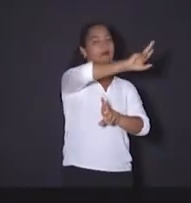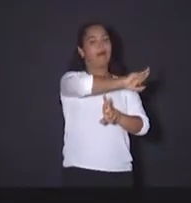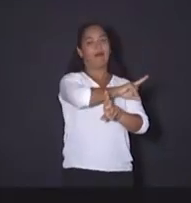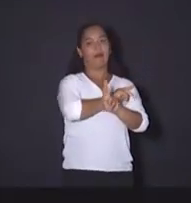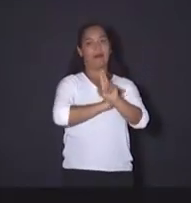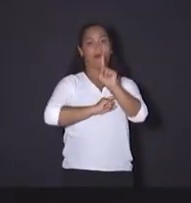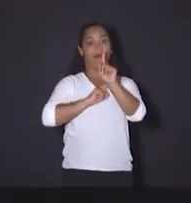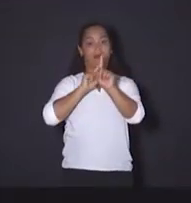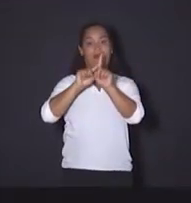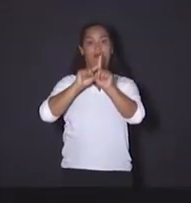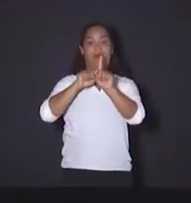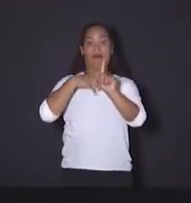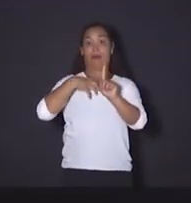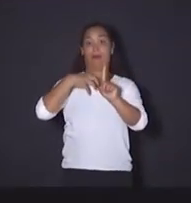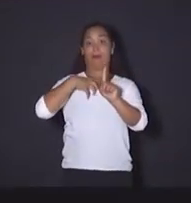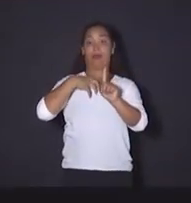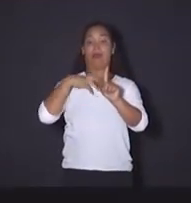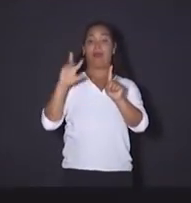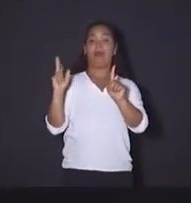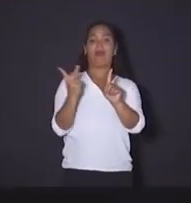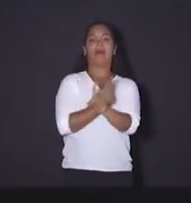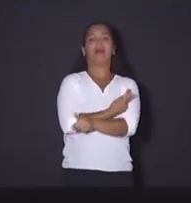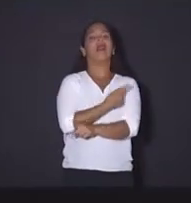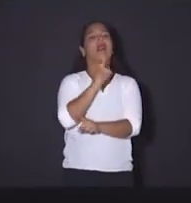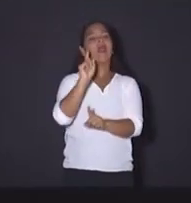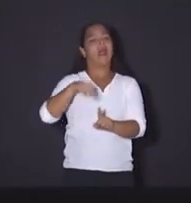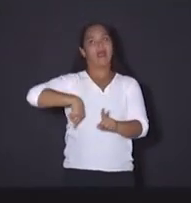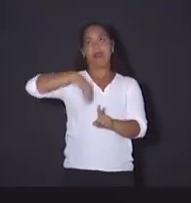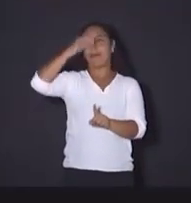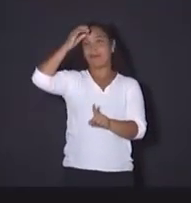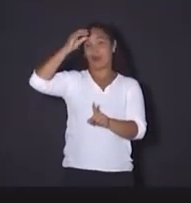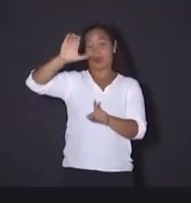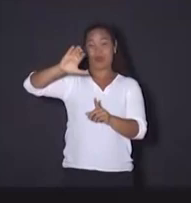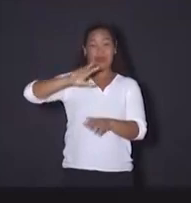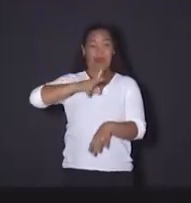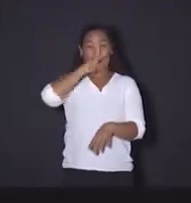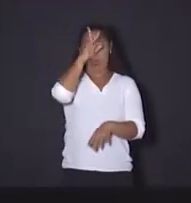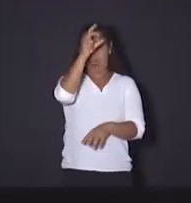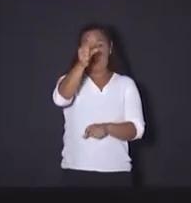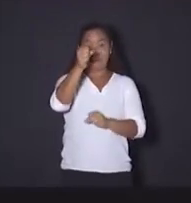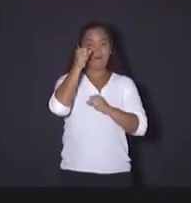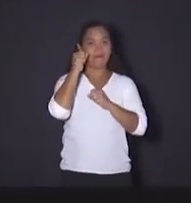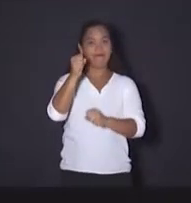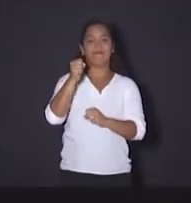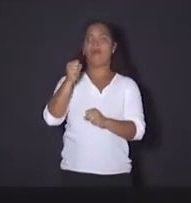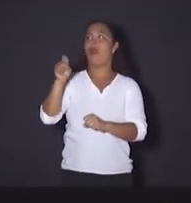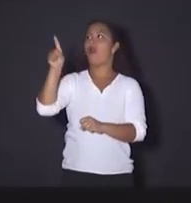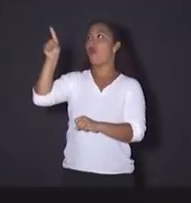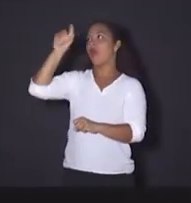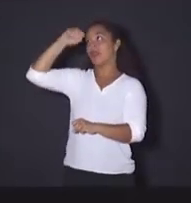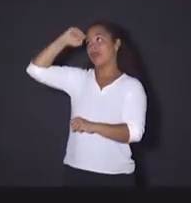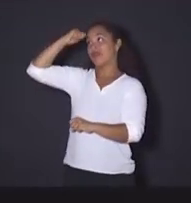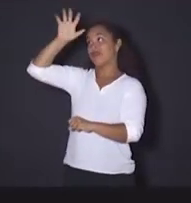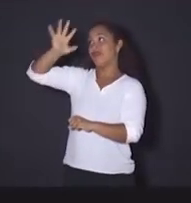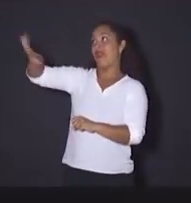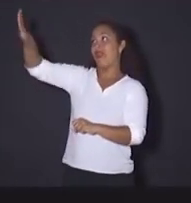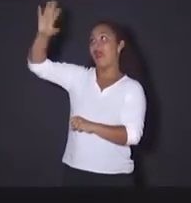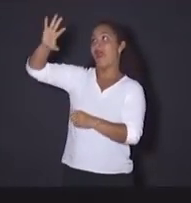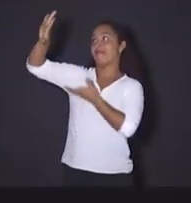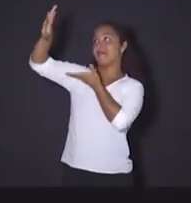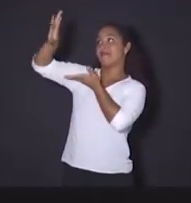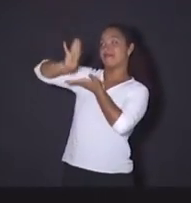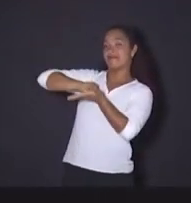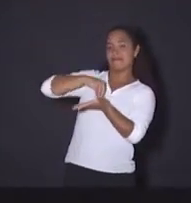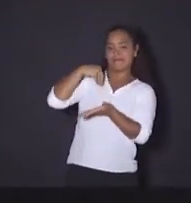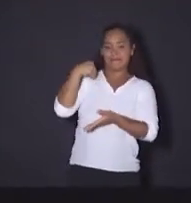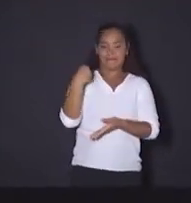da Bahia, que é uma forte cultura de herança africana importantíssima, mas tem também um